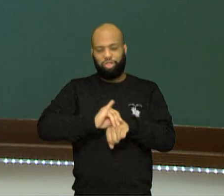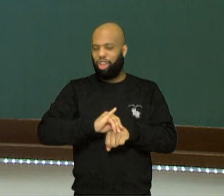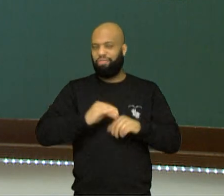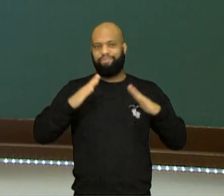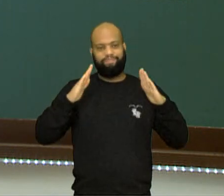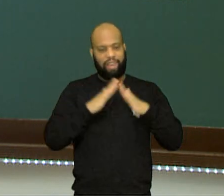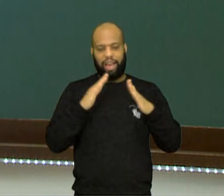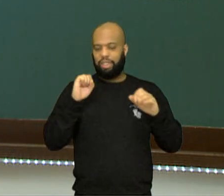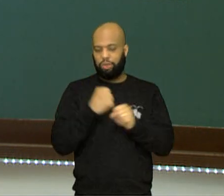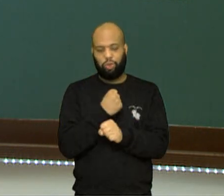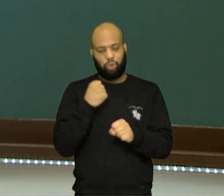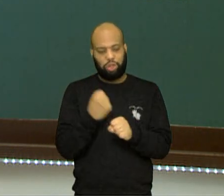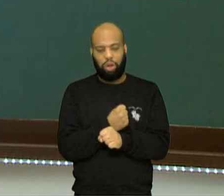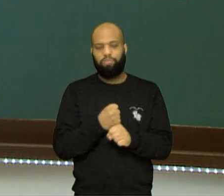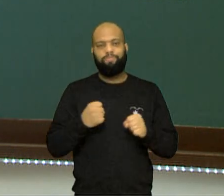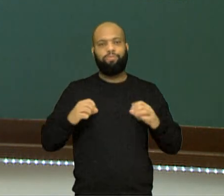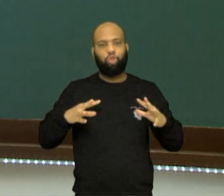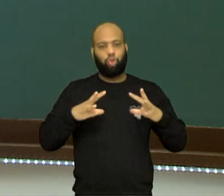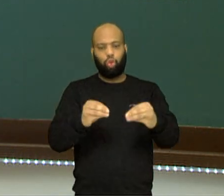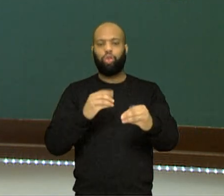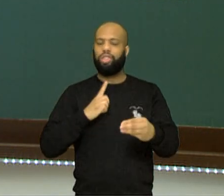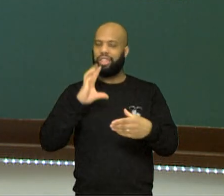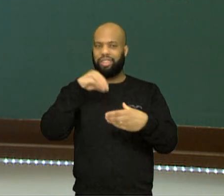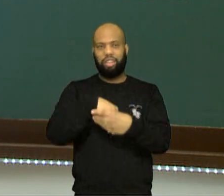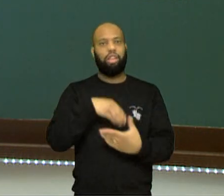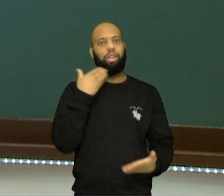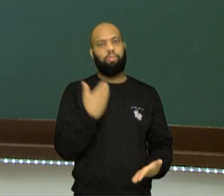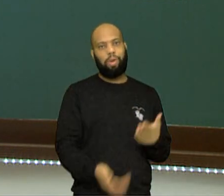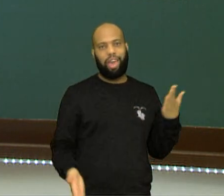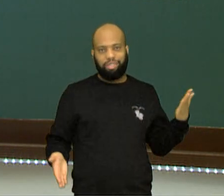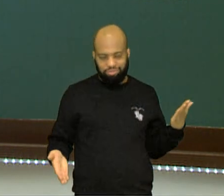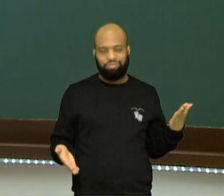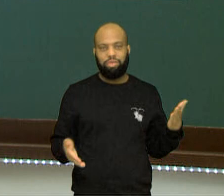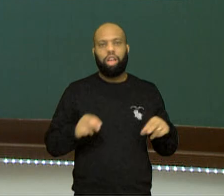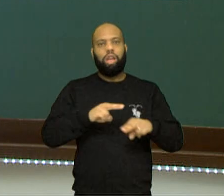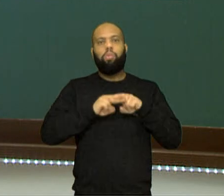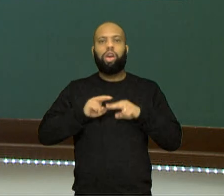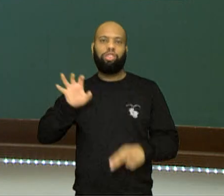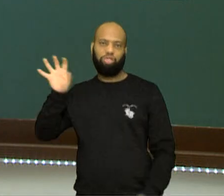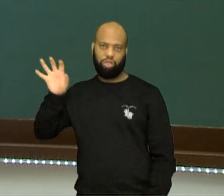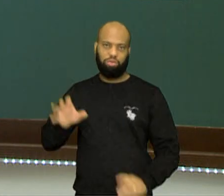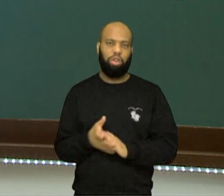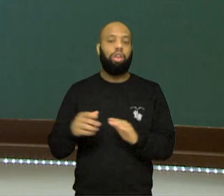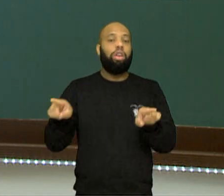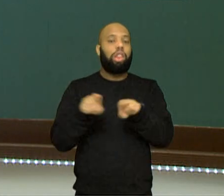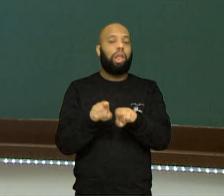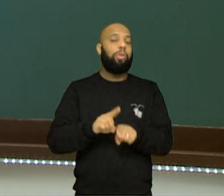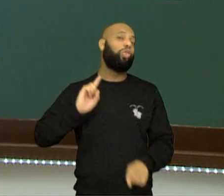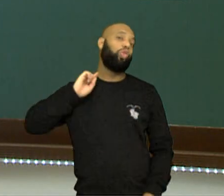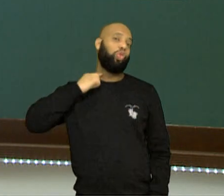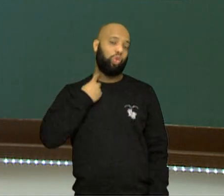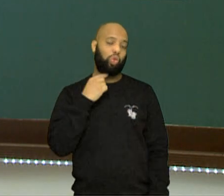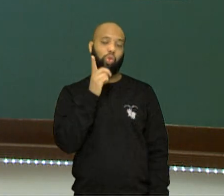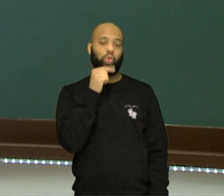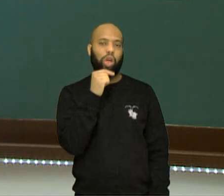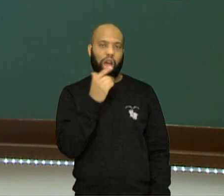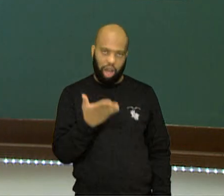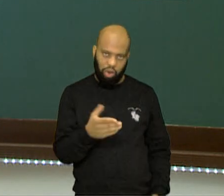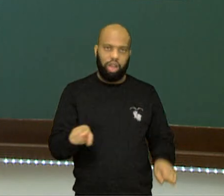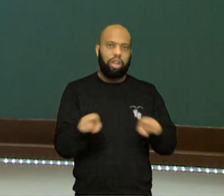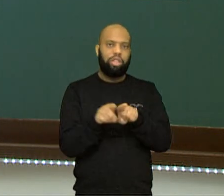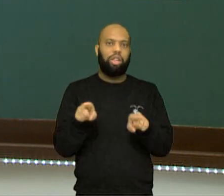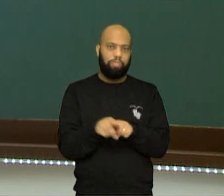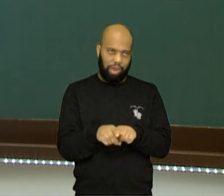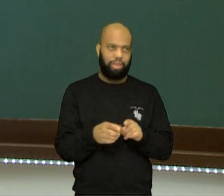casa, sua construção, os móveis que são perdidos nas enchentes. A contaminação da água por produtos tóxicos é outro